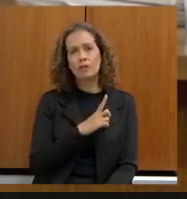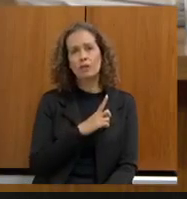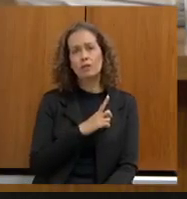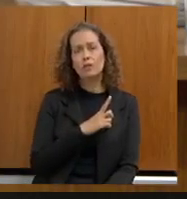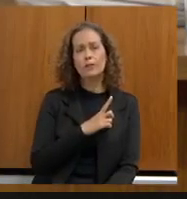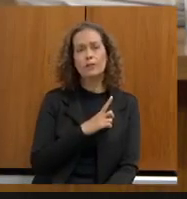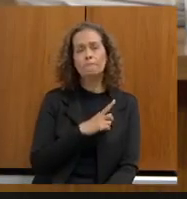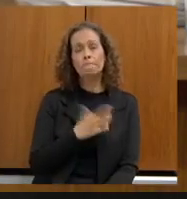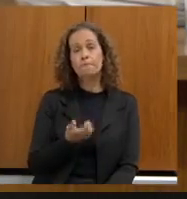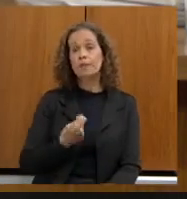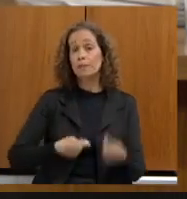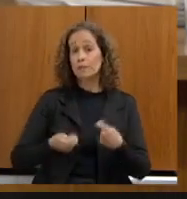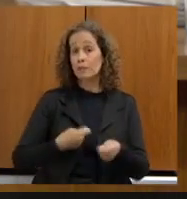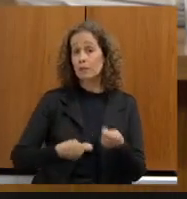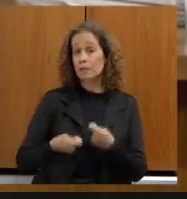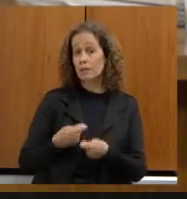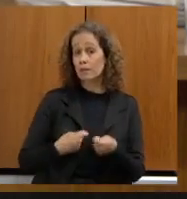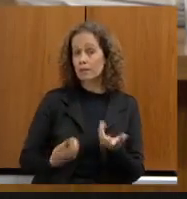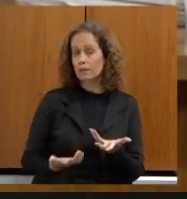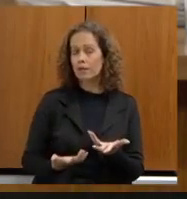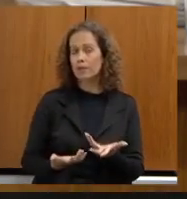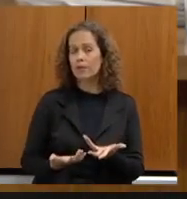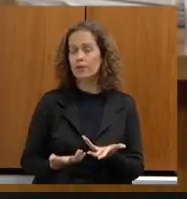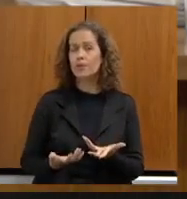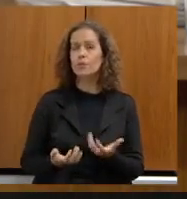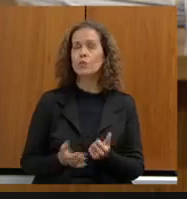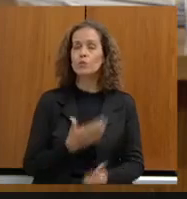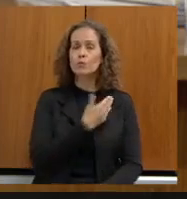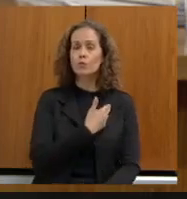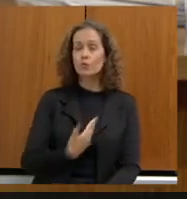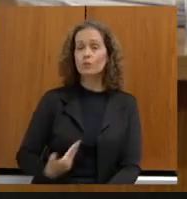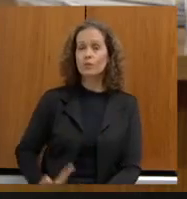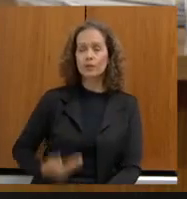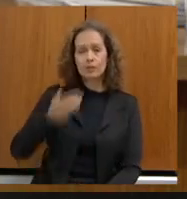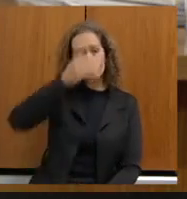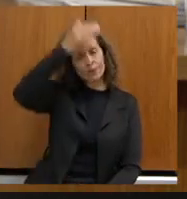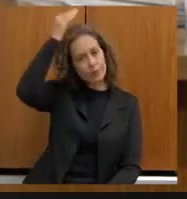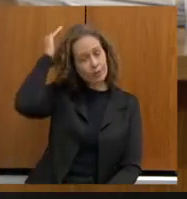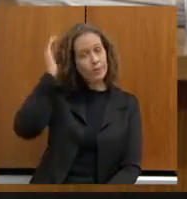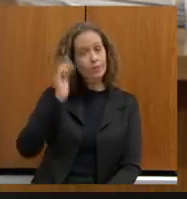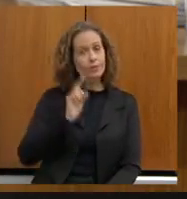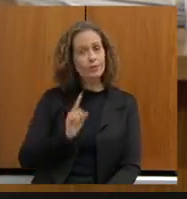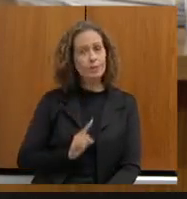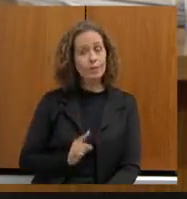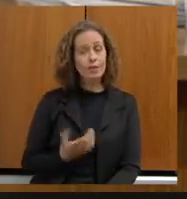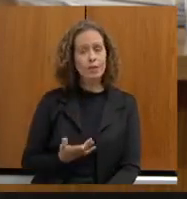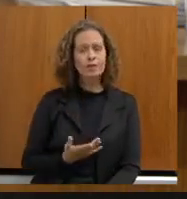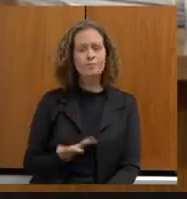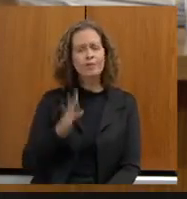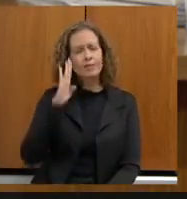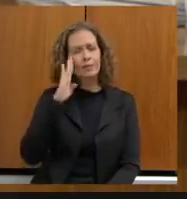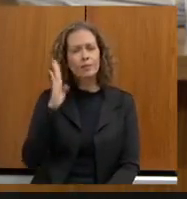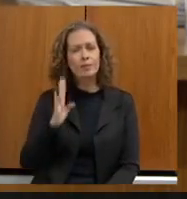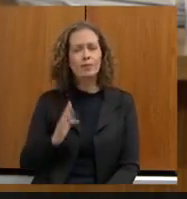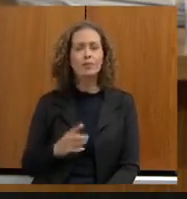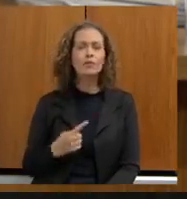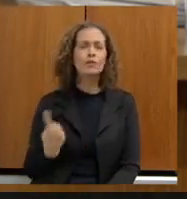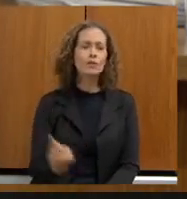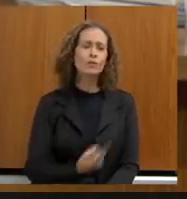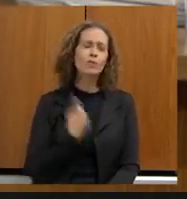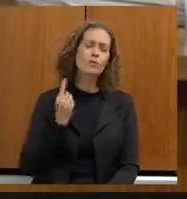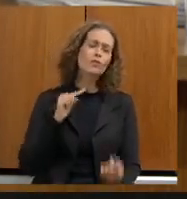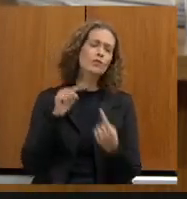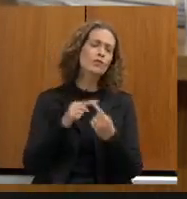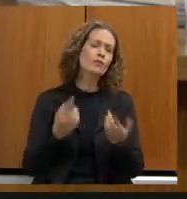essa administração toda durante o nosso governo Governador Zema mas principalmente eu acho que a minha missão aqui ser